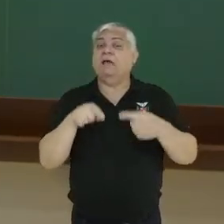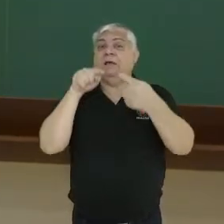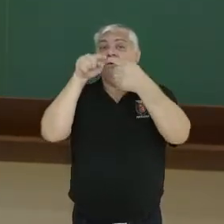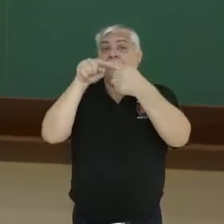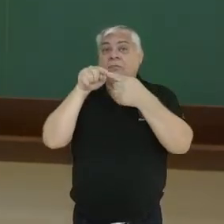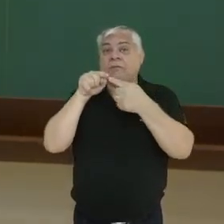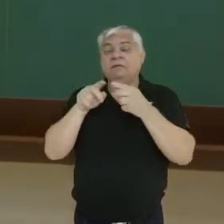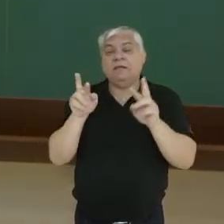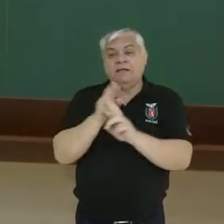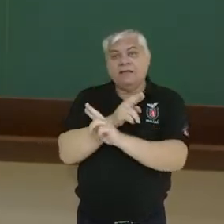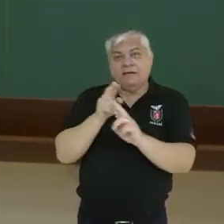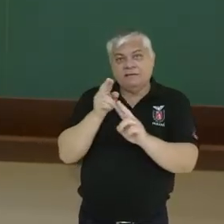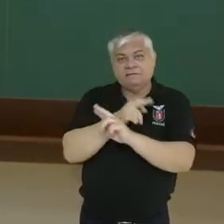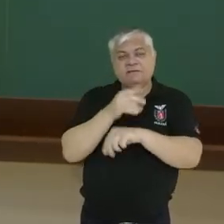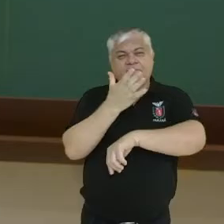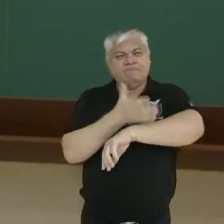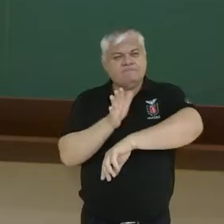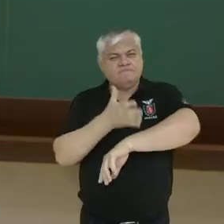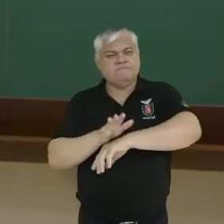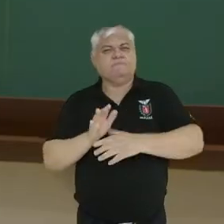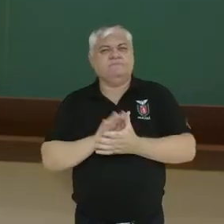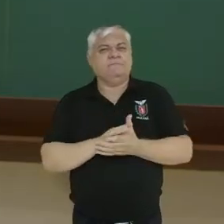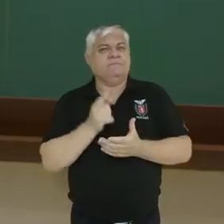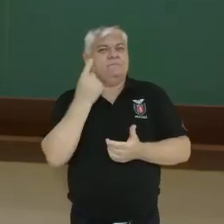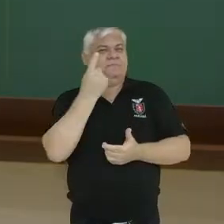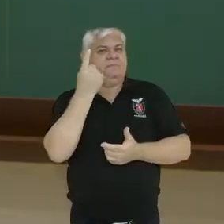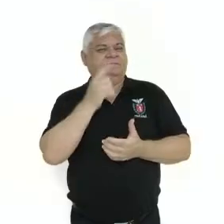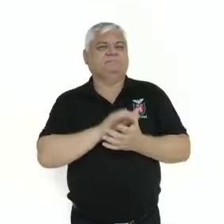essa relação nos exercícios. Olha lá o primeiro.